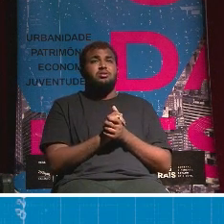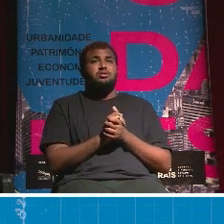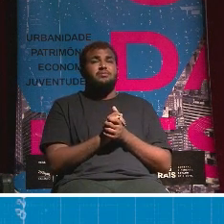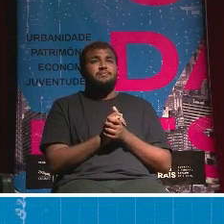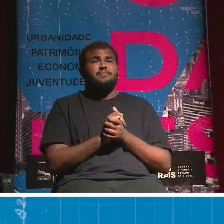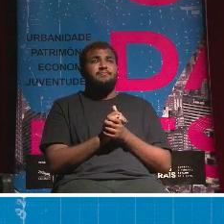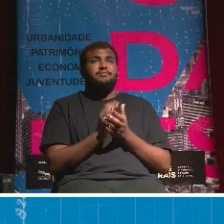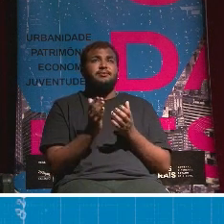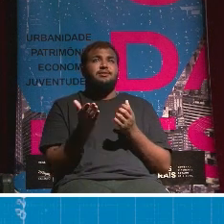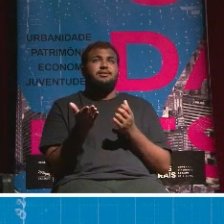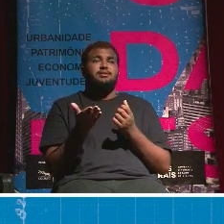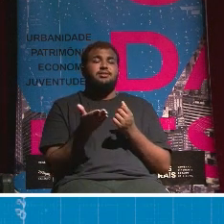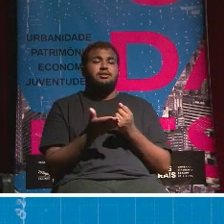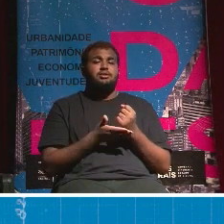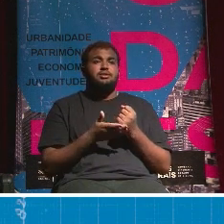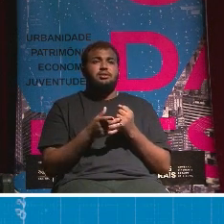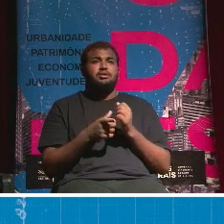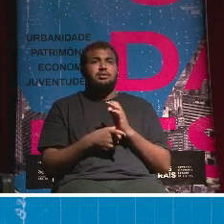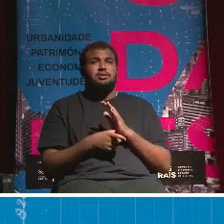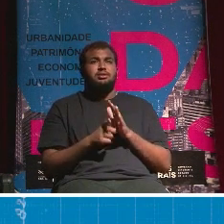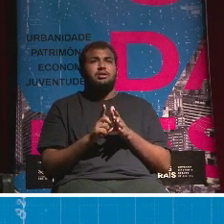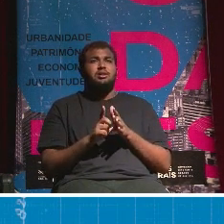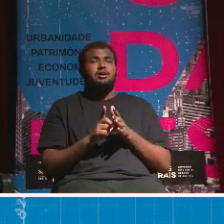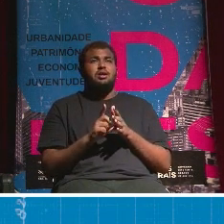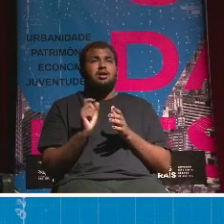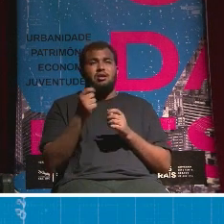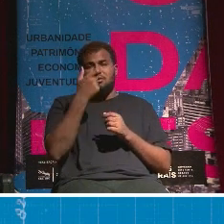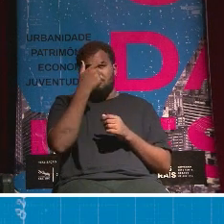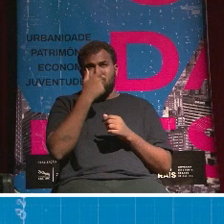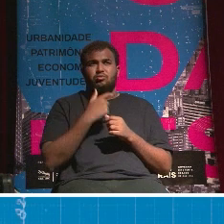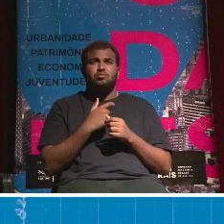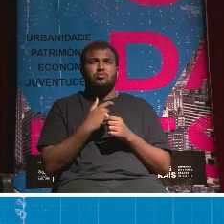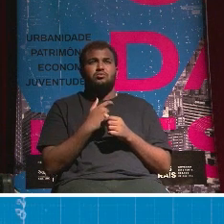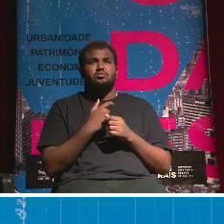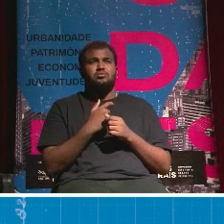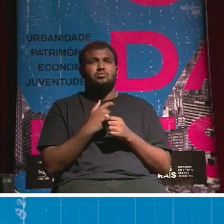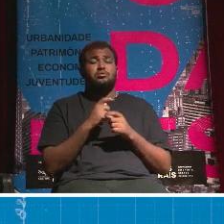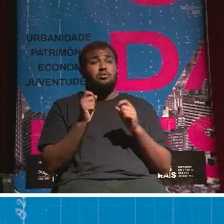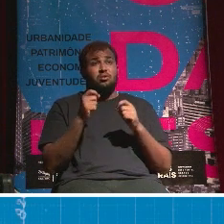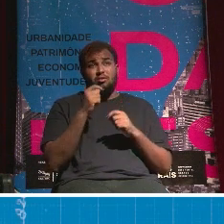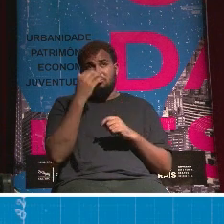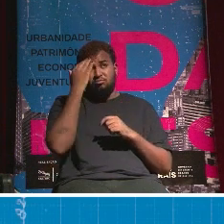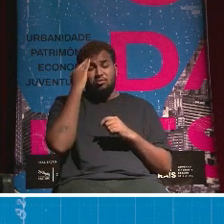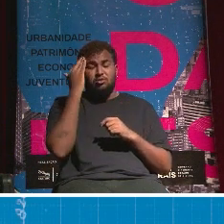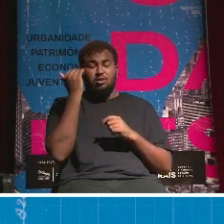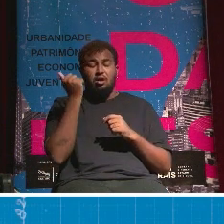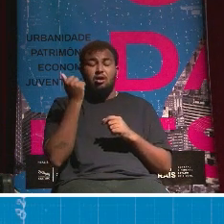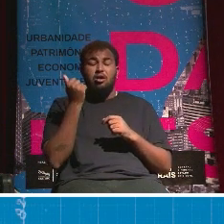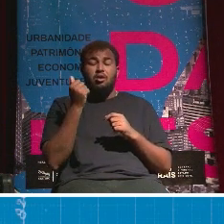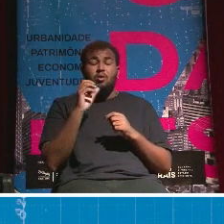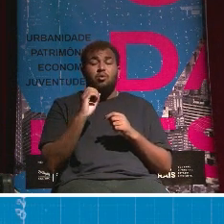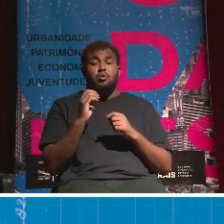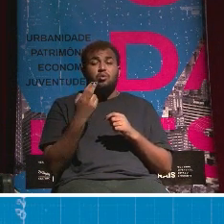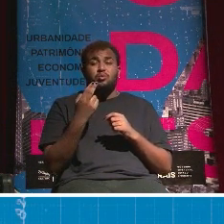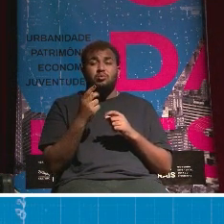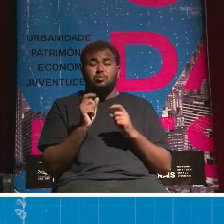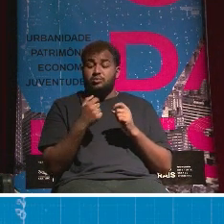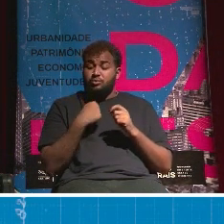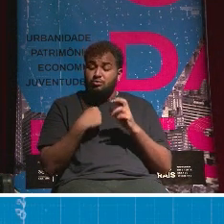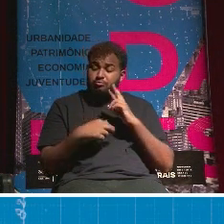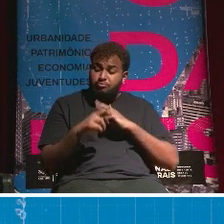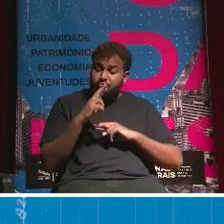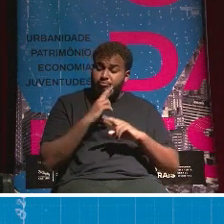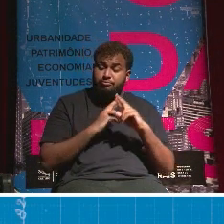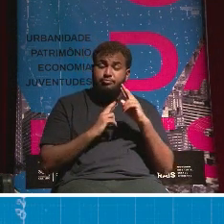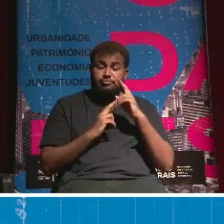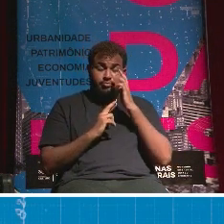princípio anterior, quem eu sou, do que eu sei e com quem eu me